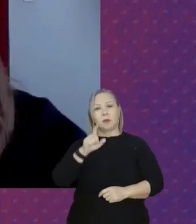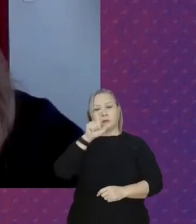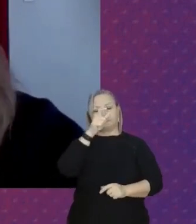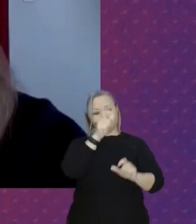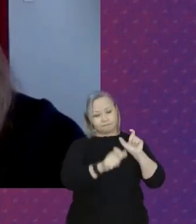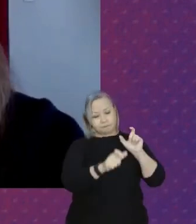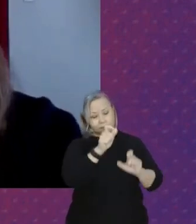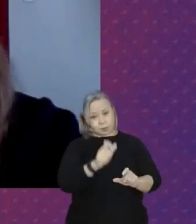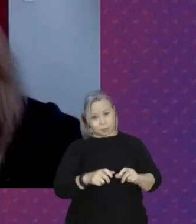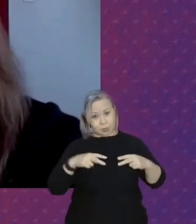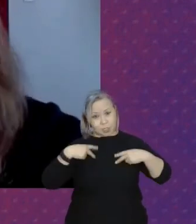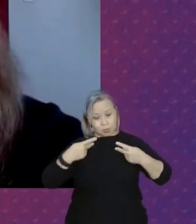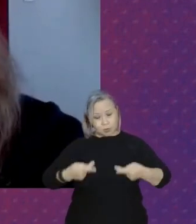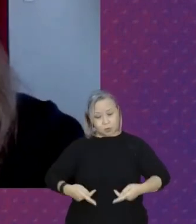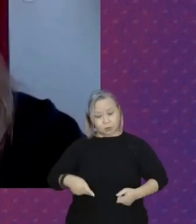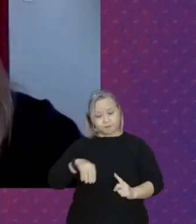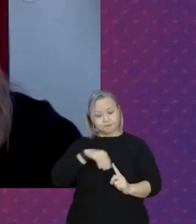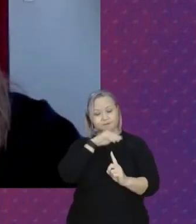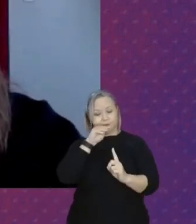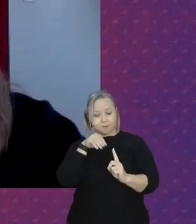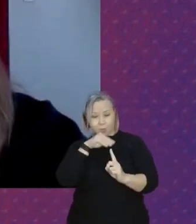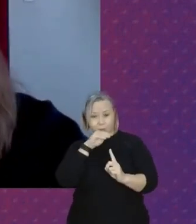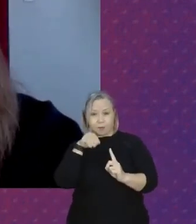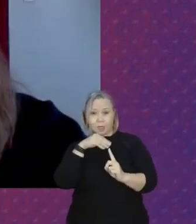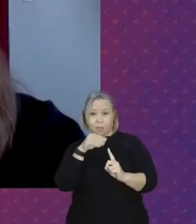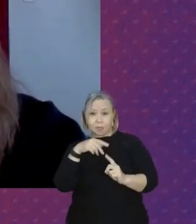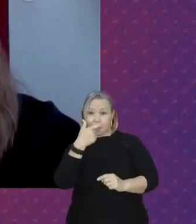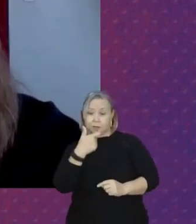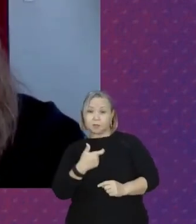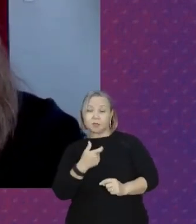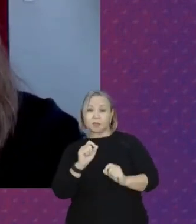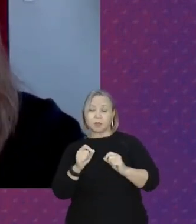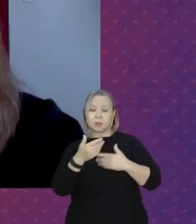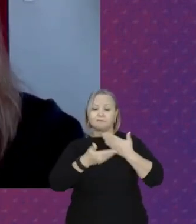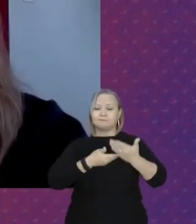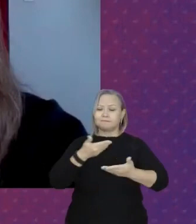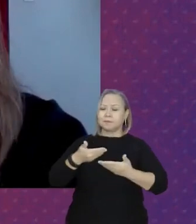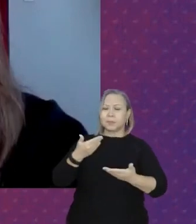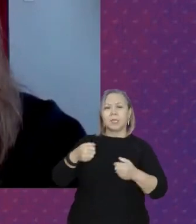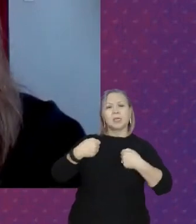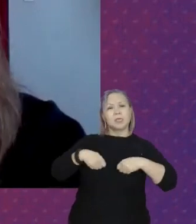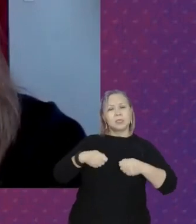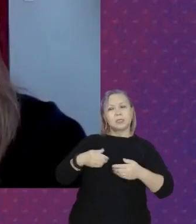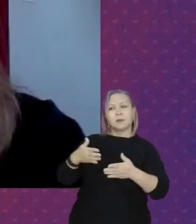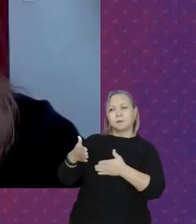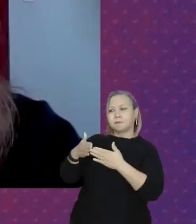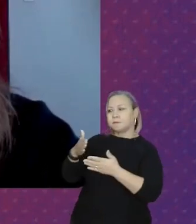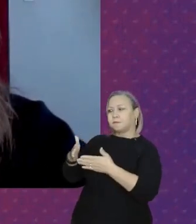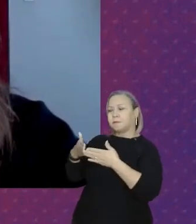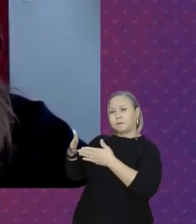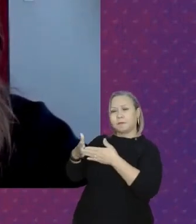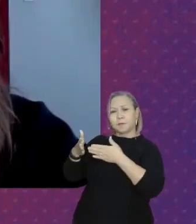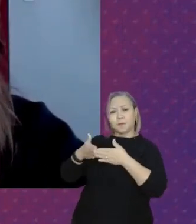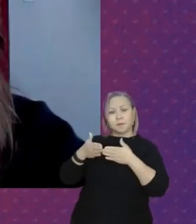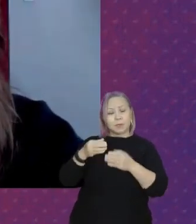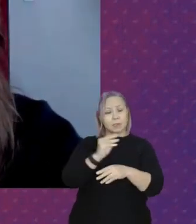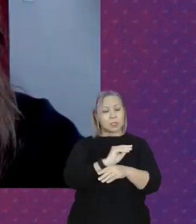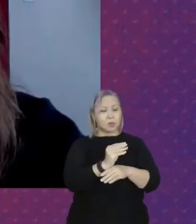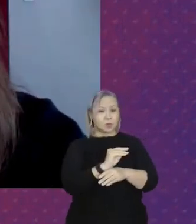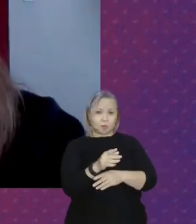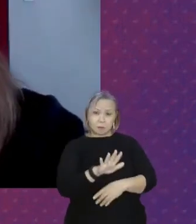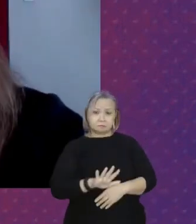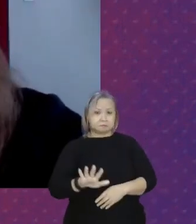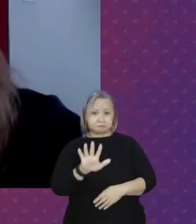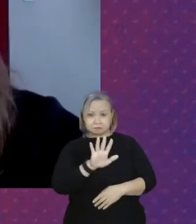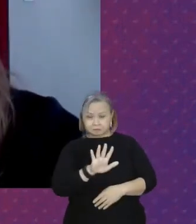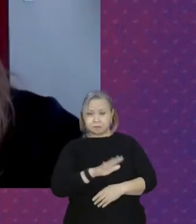humanos, somos vulneráveis. Todos nós somos interdependentes. A gente precisa de cuidado ao longo da vida.